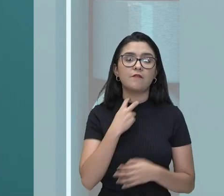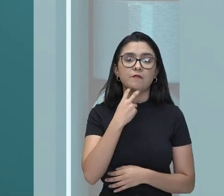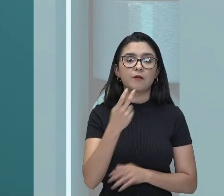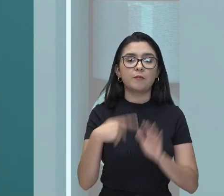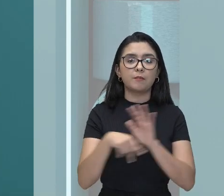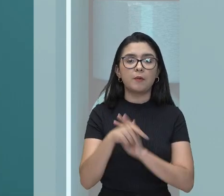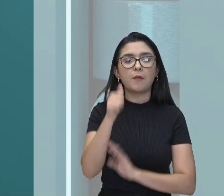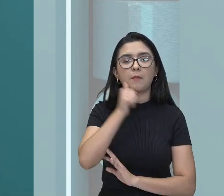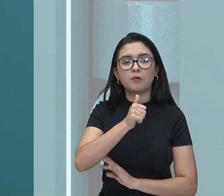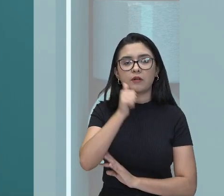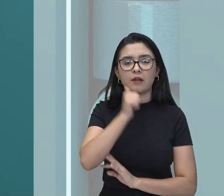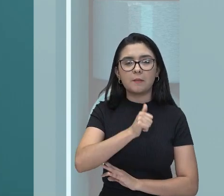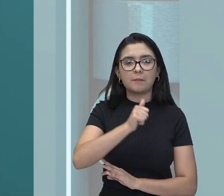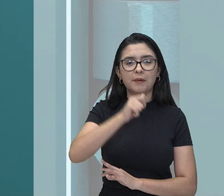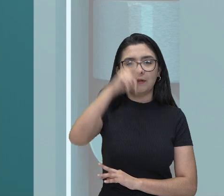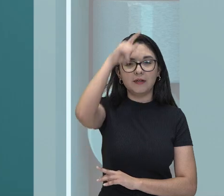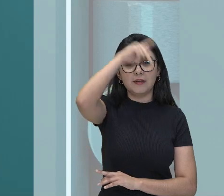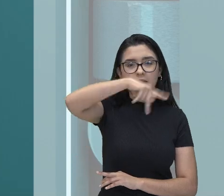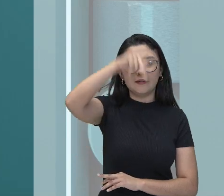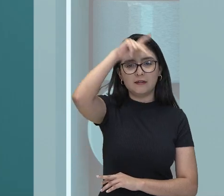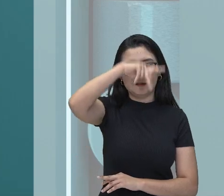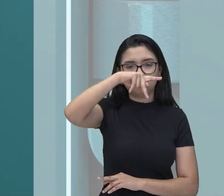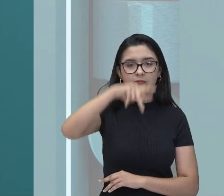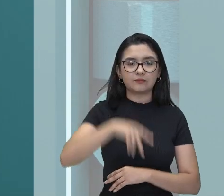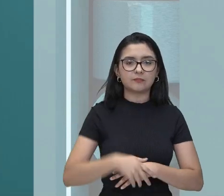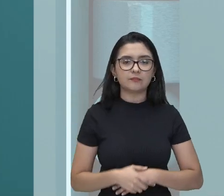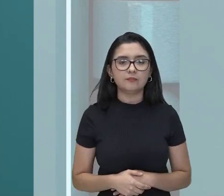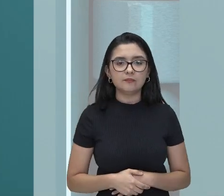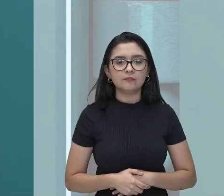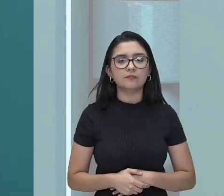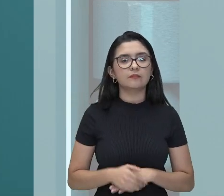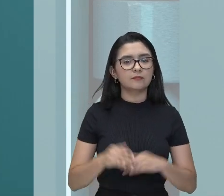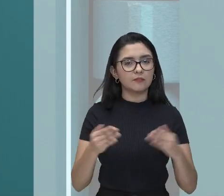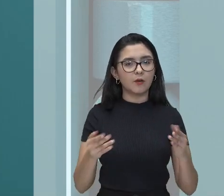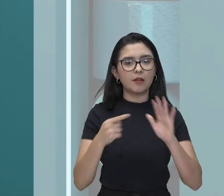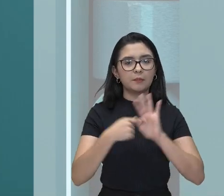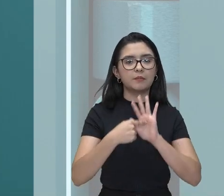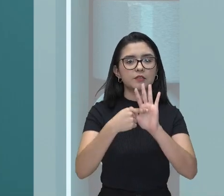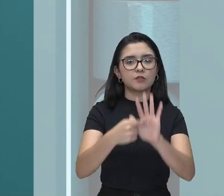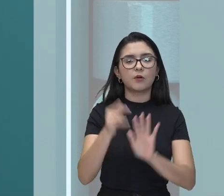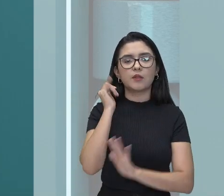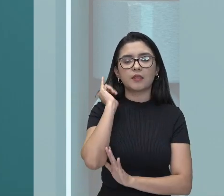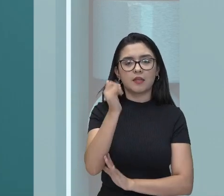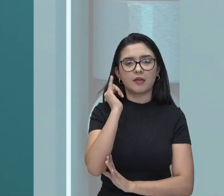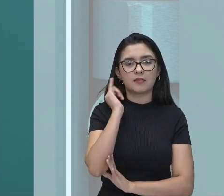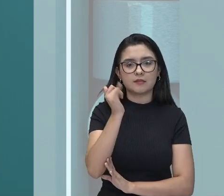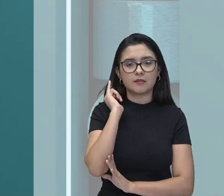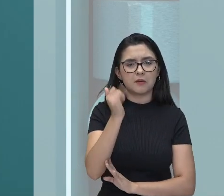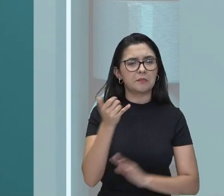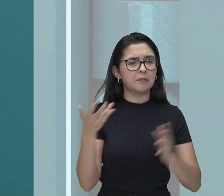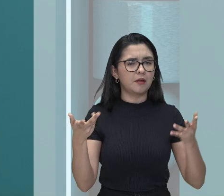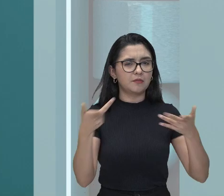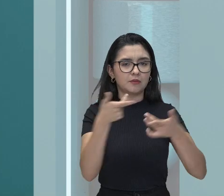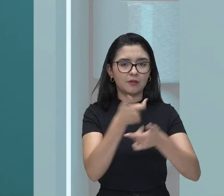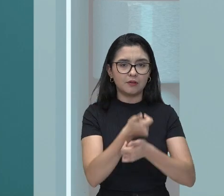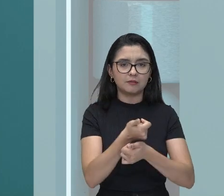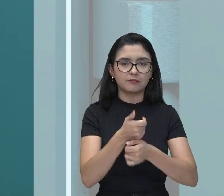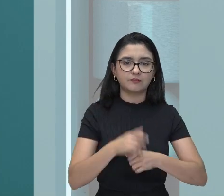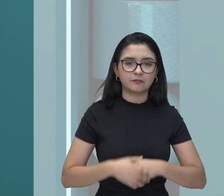certo? Na voz de uma peruana, amiga, e ela trouxe aqui para nós uma narração linda, belíssima,